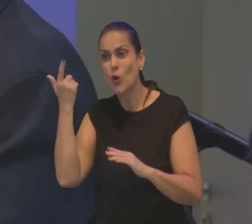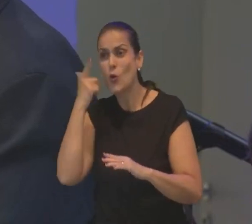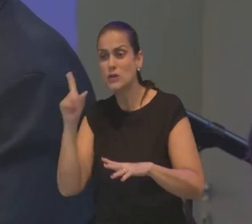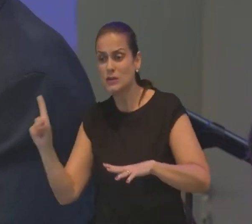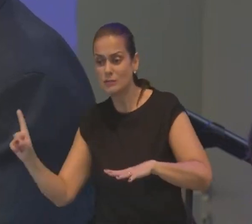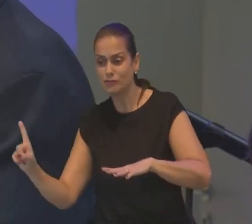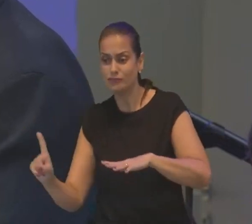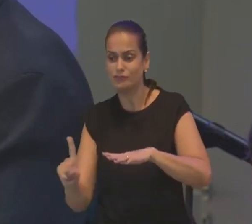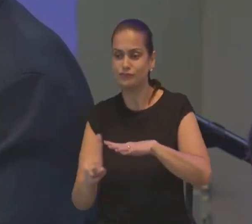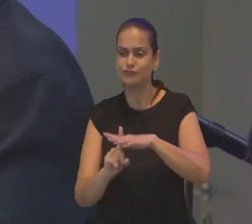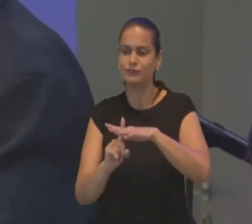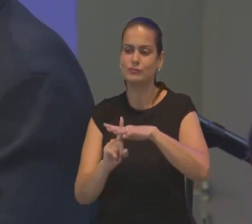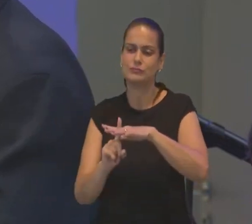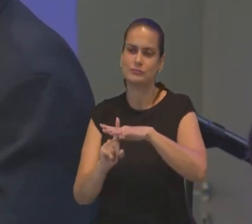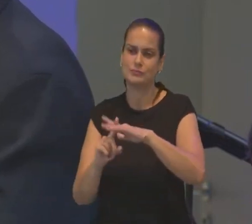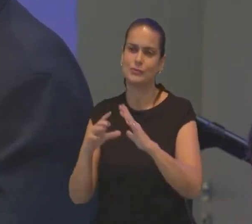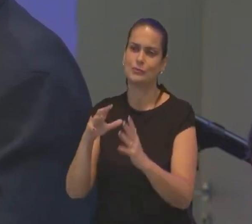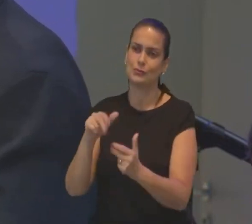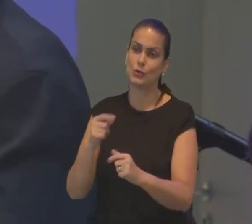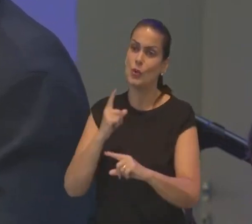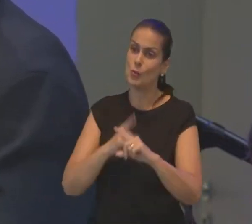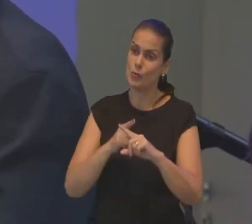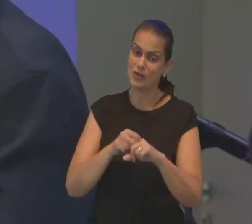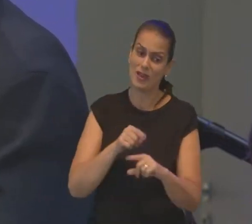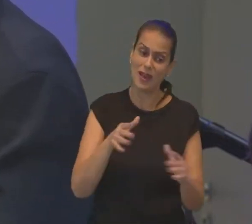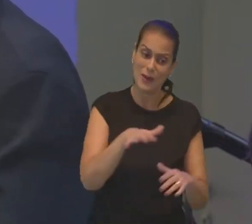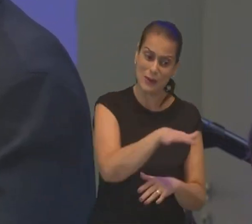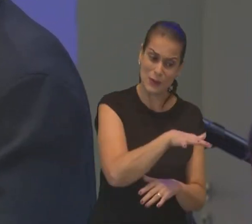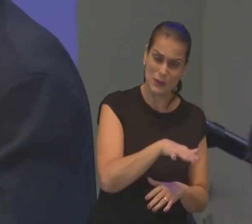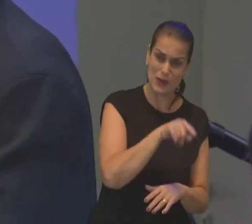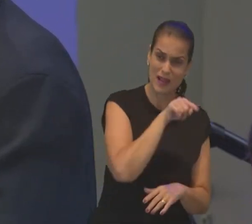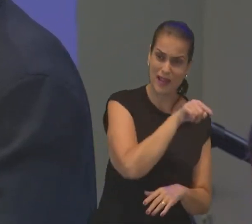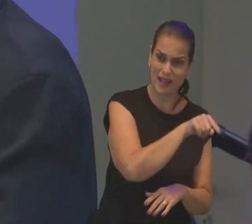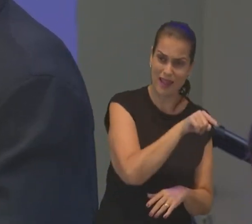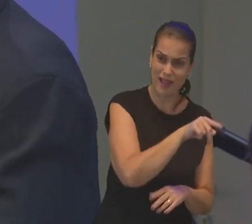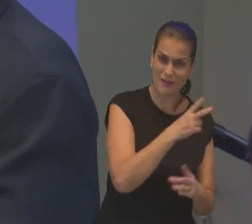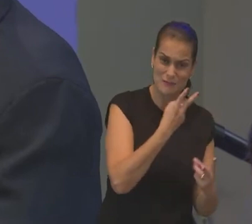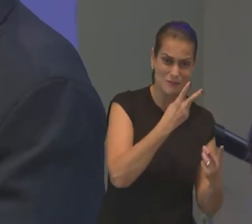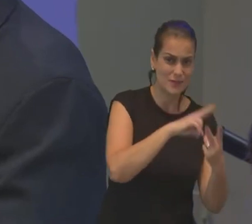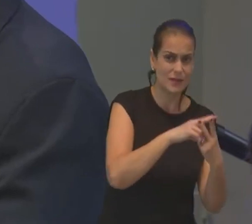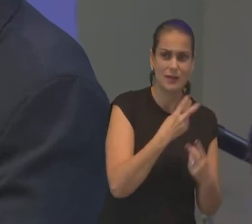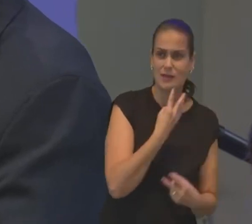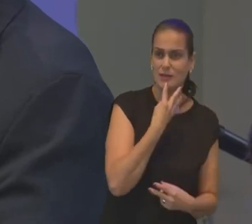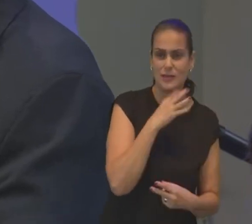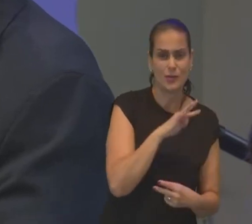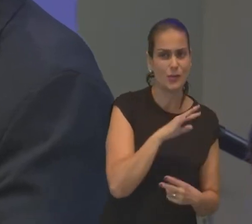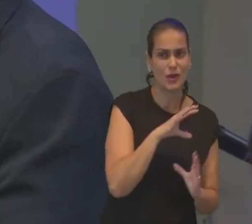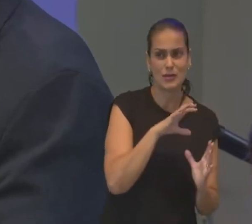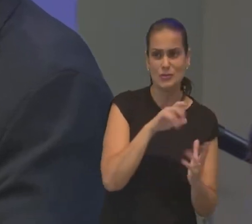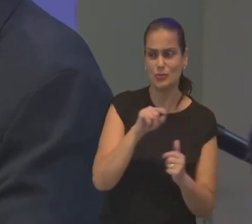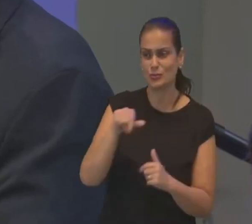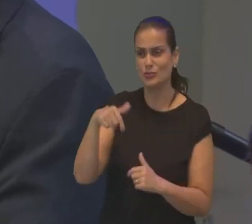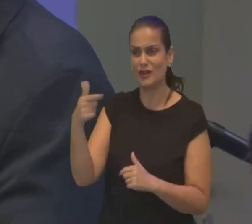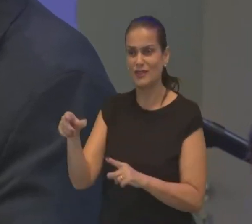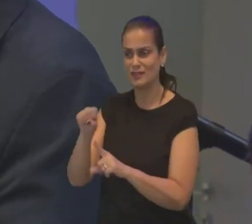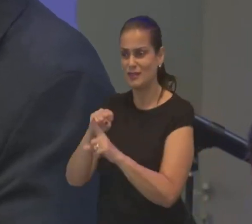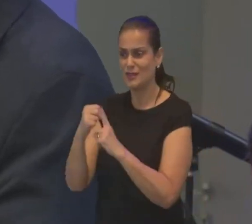mundo novamente. Porque o mundo que eles estão hoje, eles não conhecem mais o mundo daqui